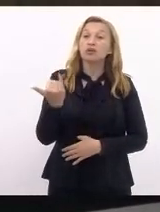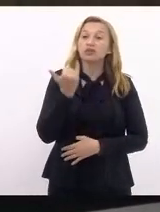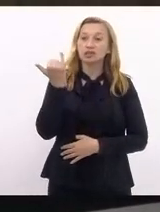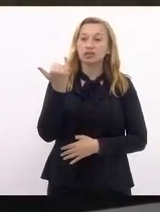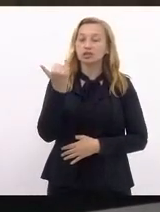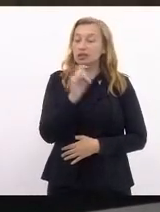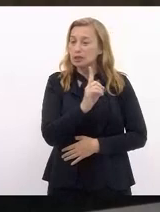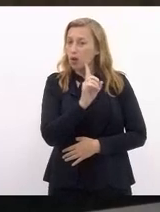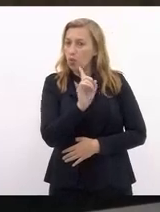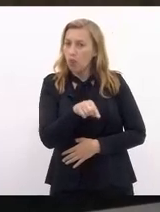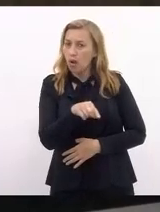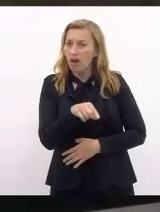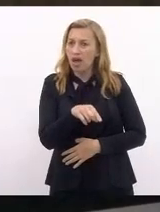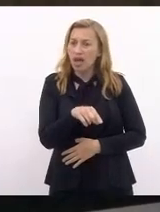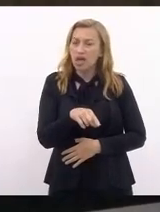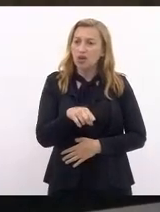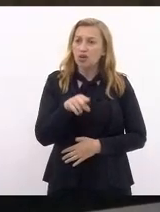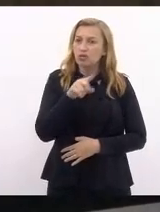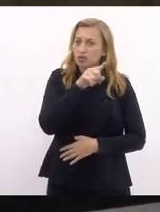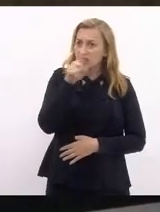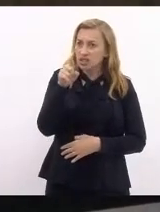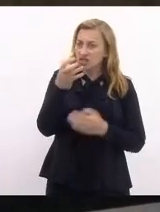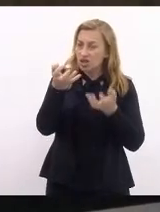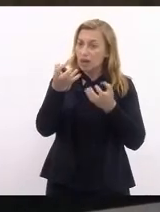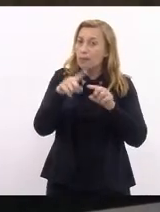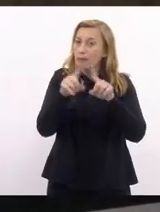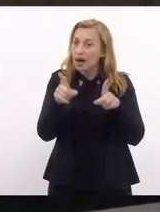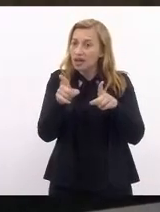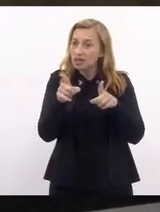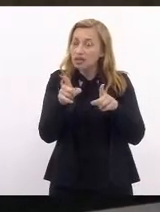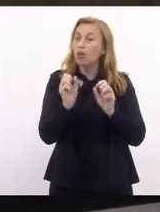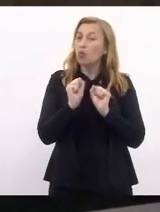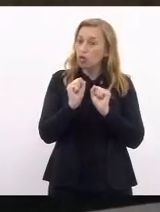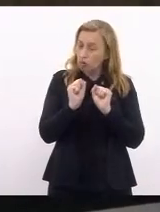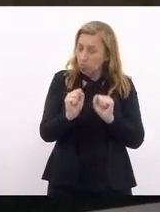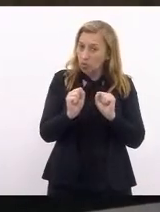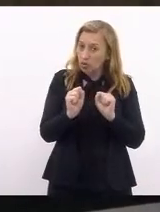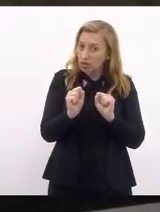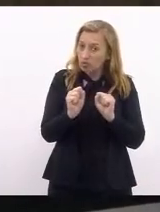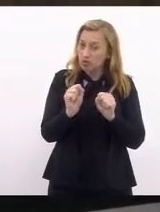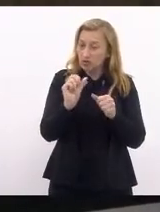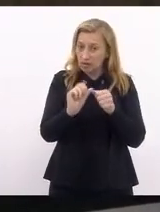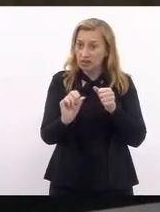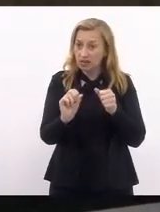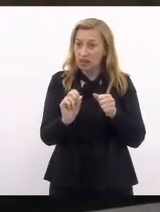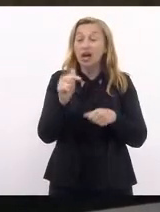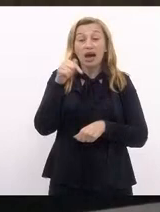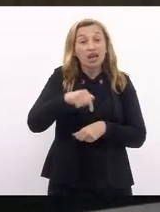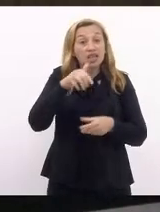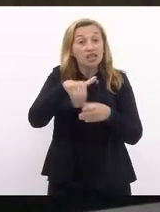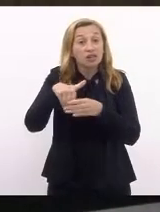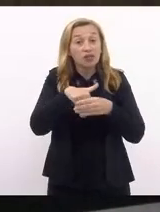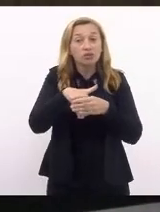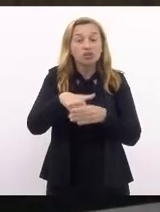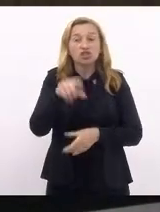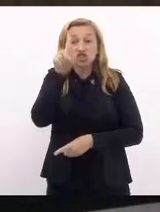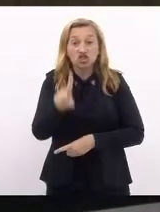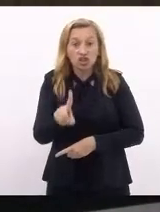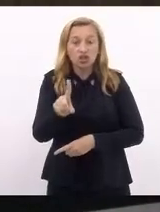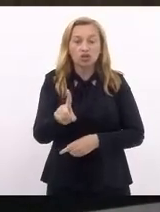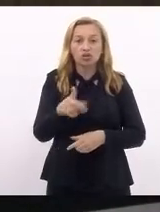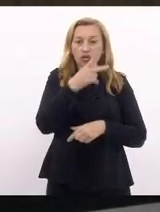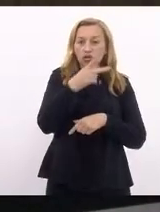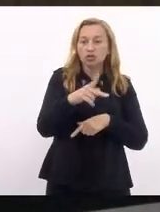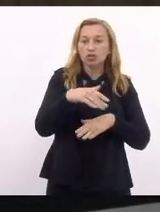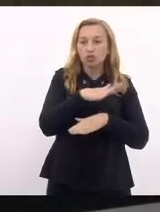não é aquilo que vocês querem É possível aqui tá se voltando direitos